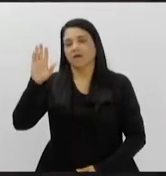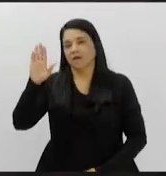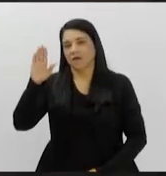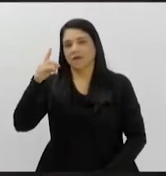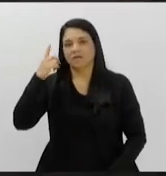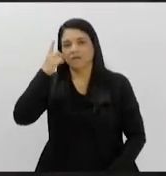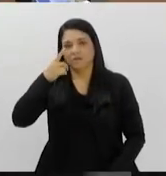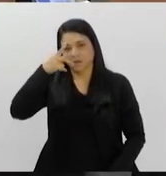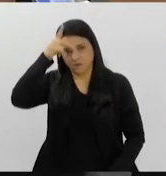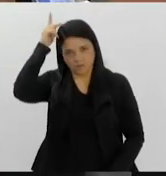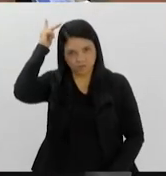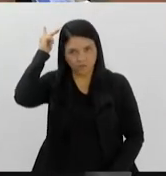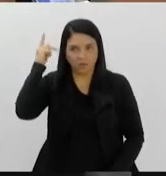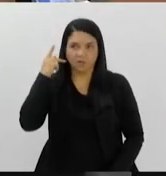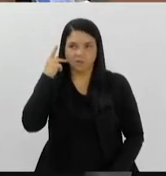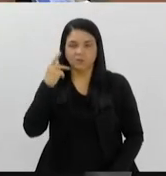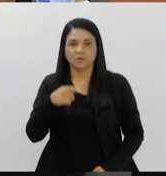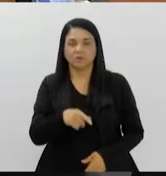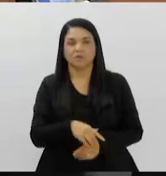transformação.